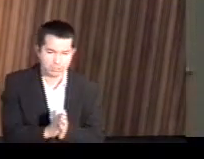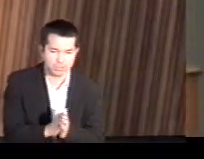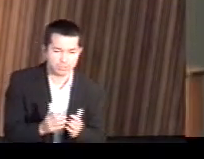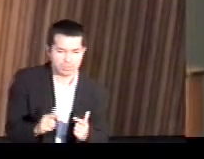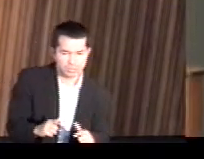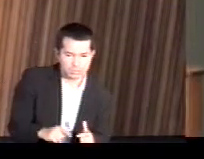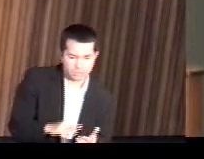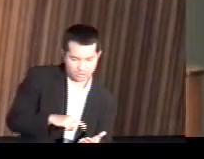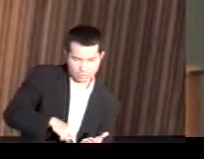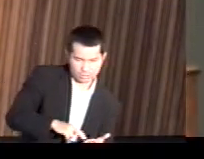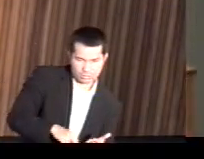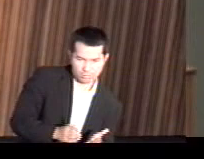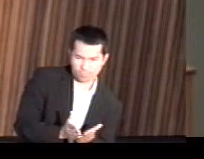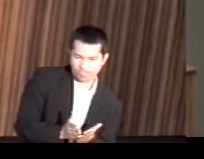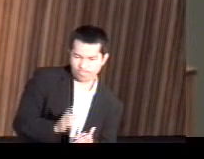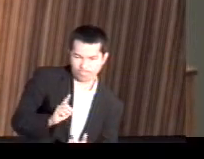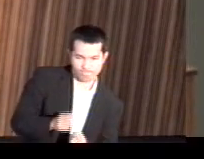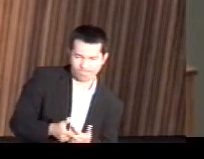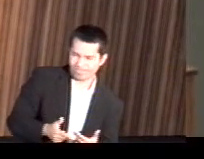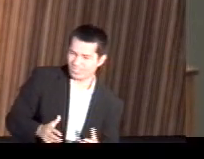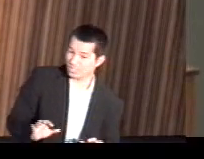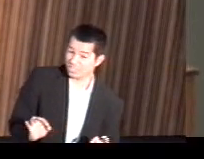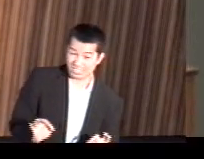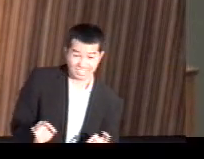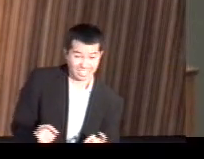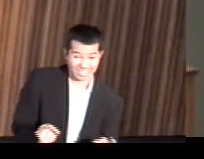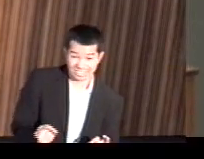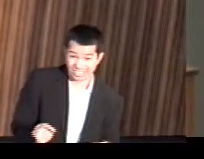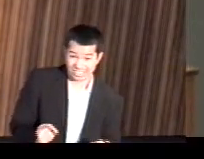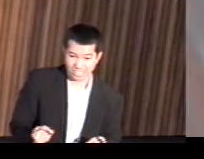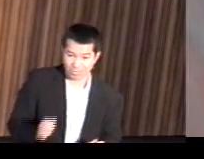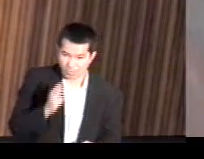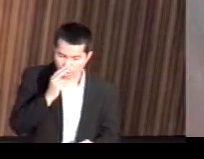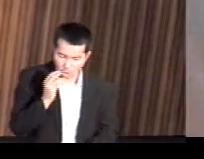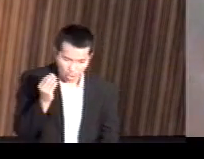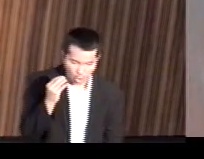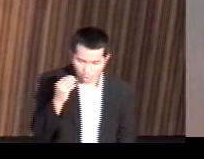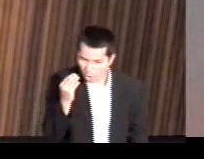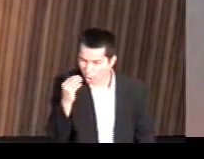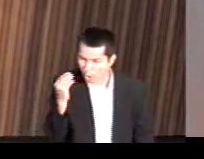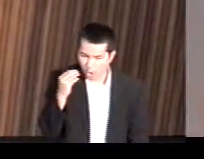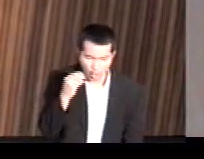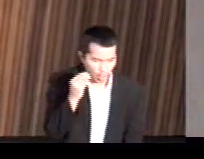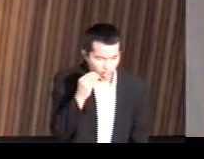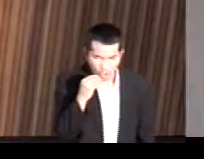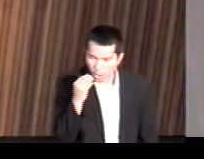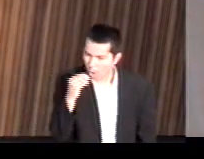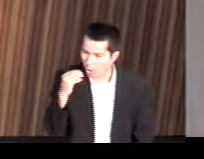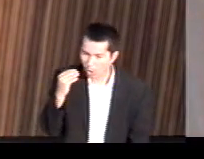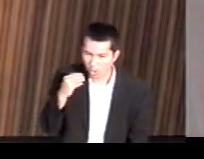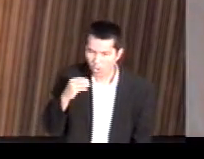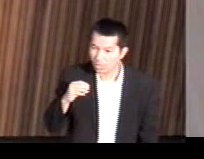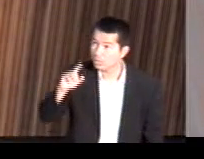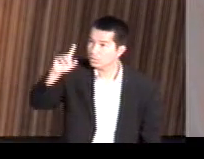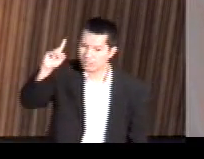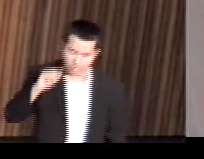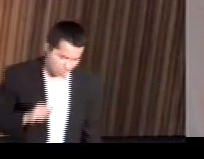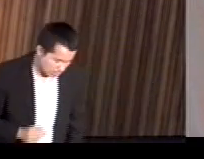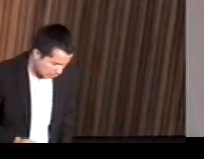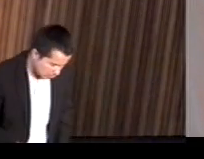E que Deus não pode compactuar. E Ele vai dizer: filho, não posso